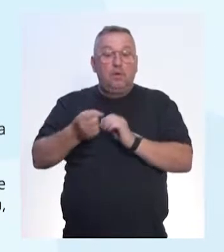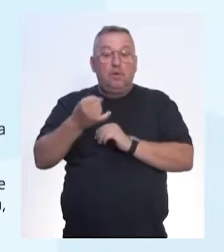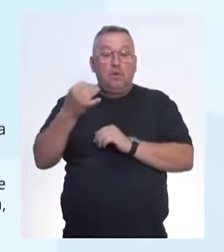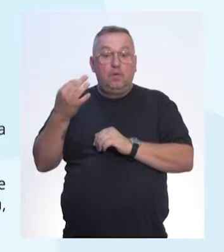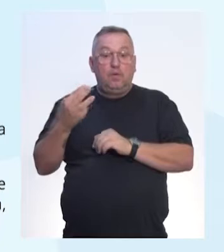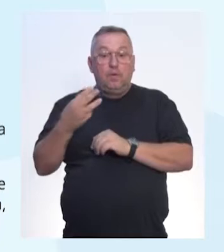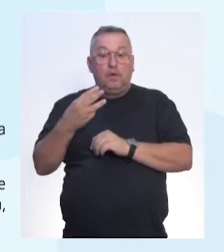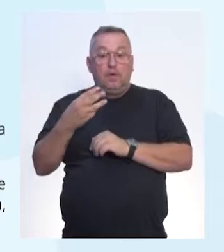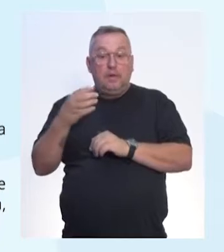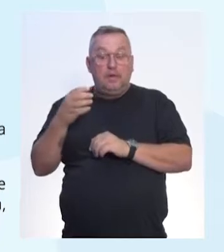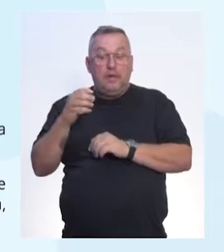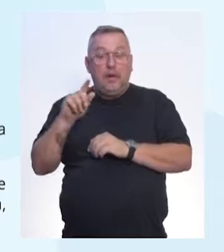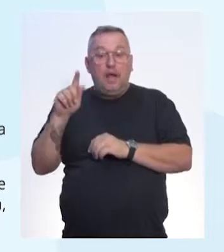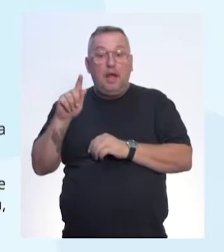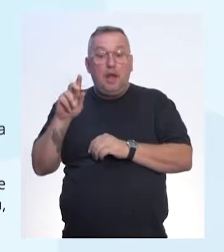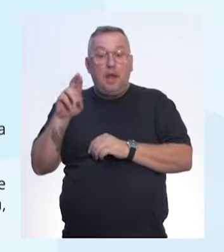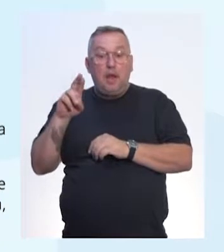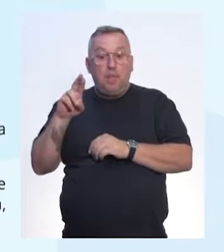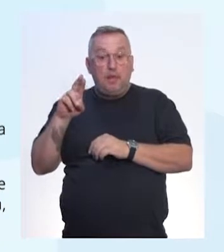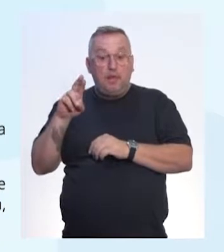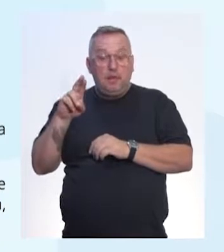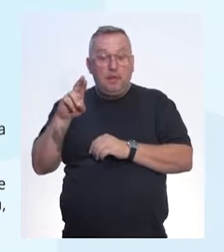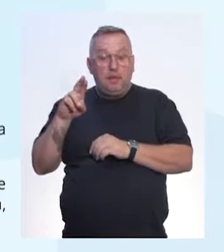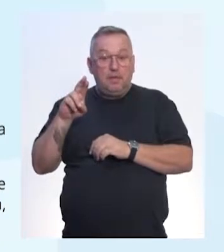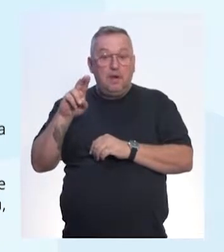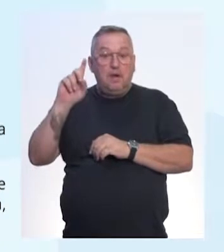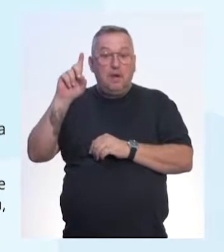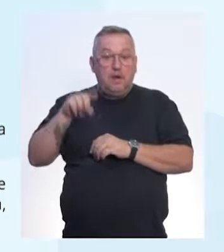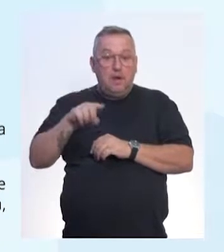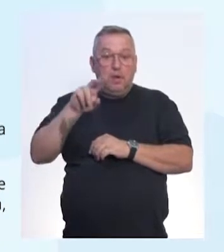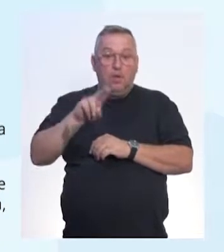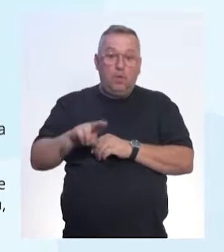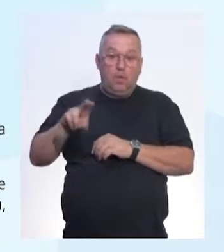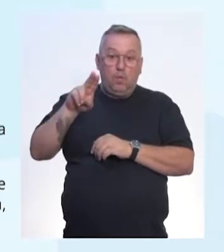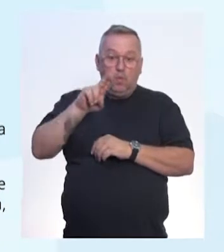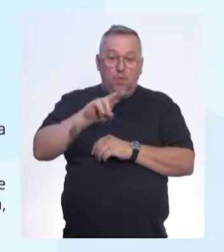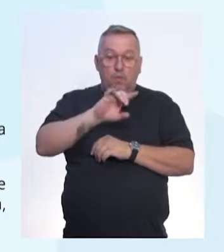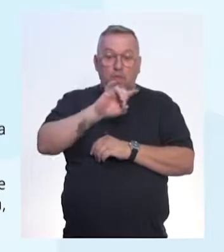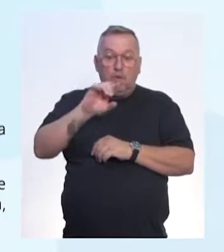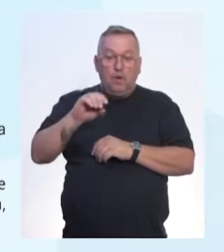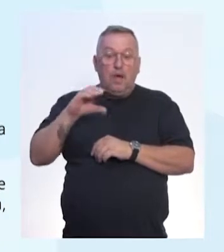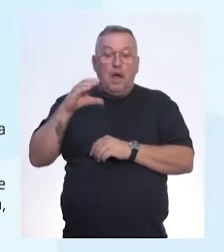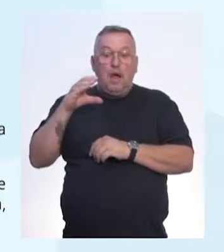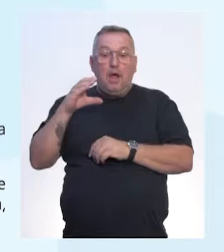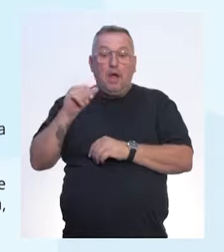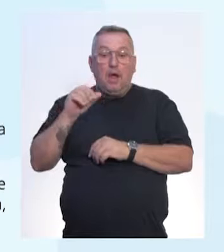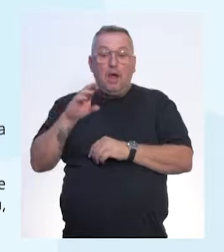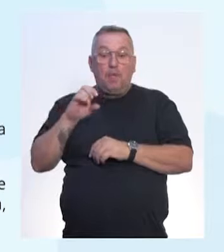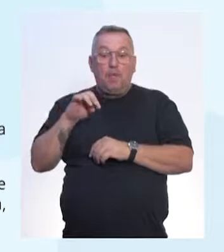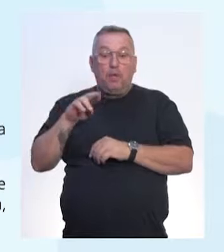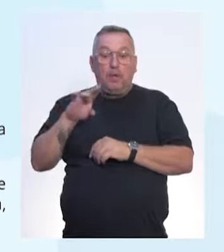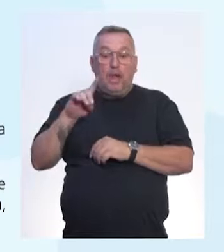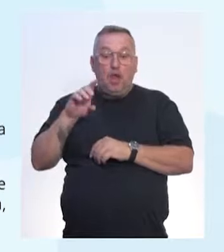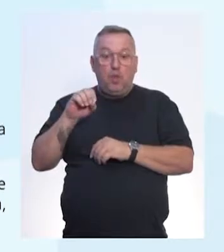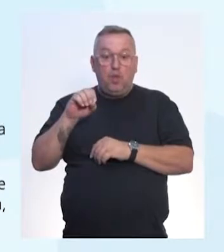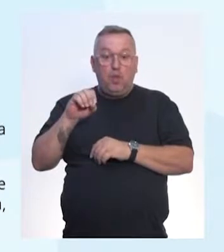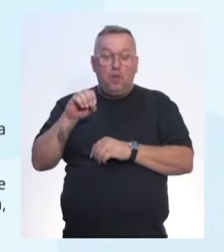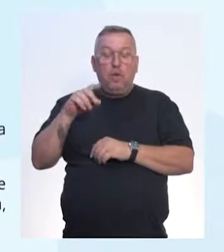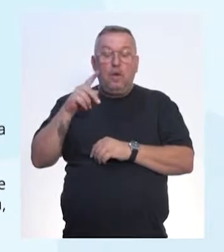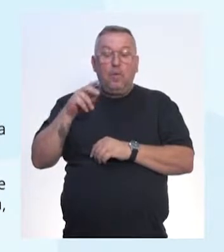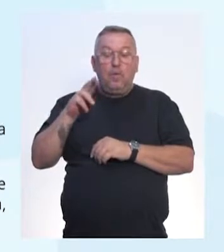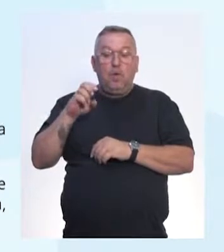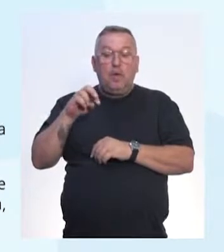quantidade máxima em gramas, que é o consumo de carboidratos e proteínas por